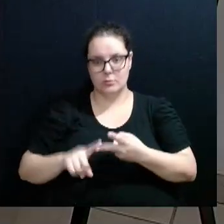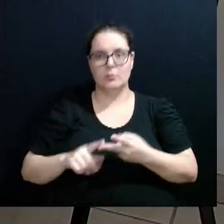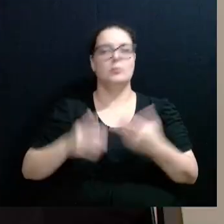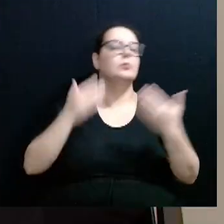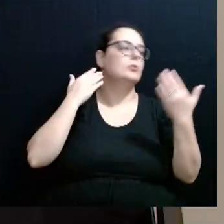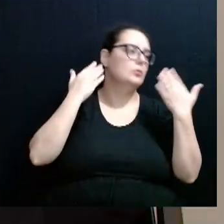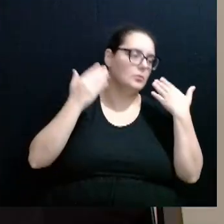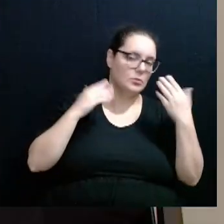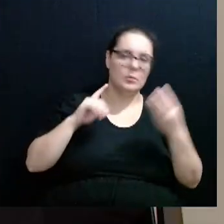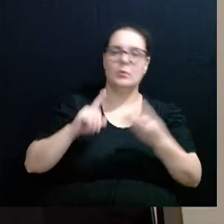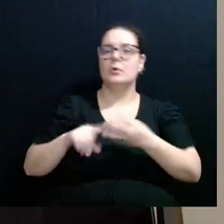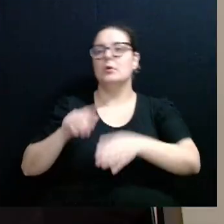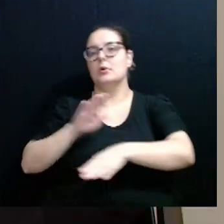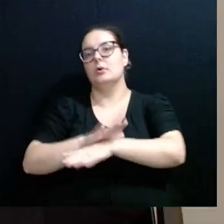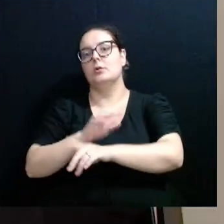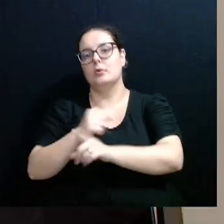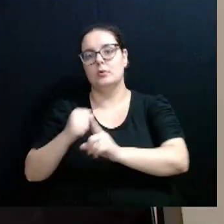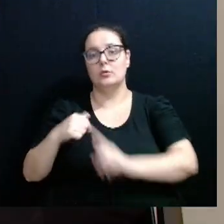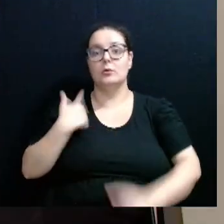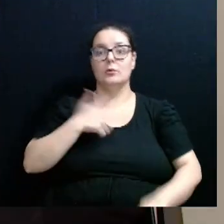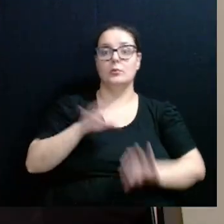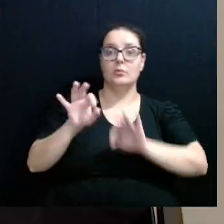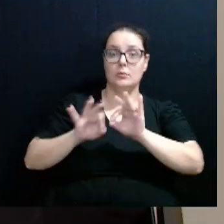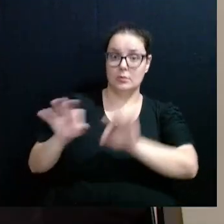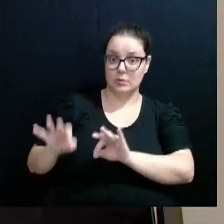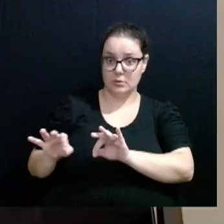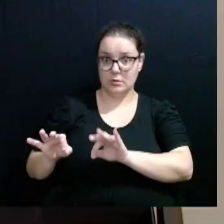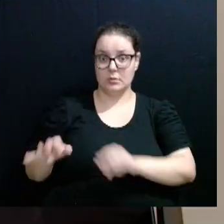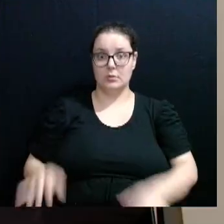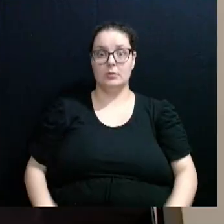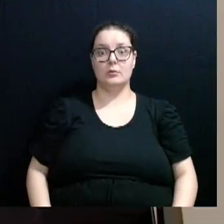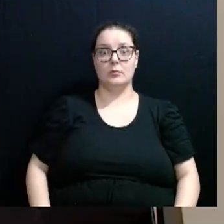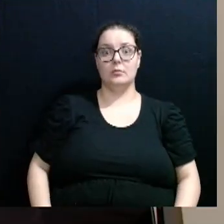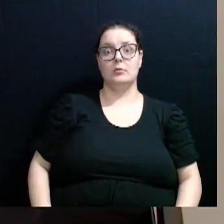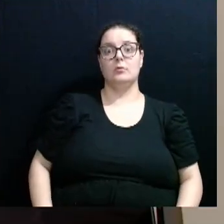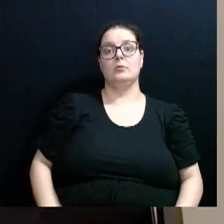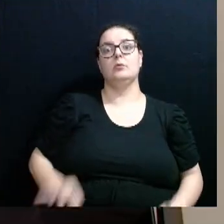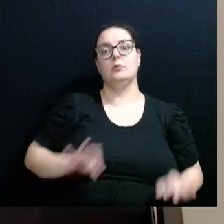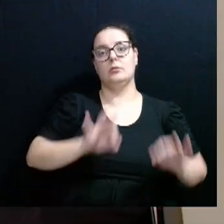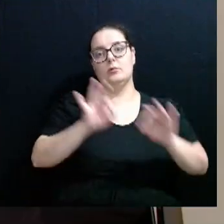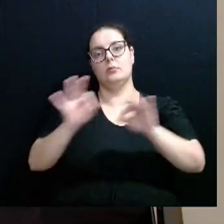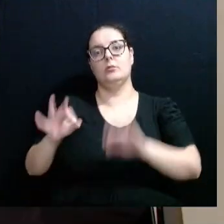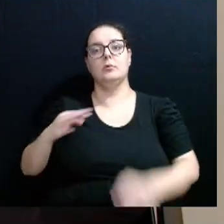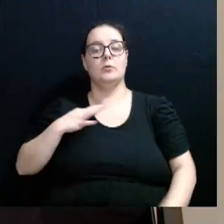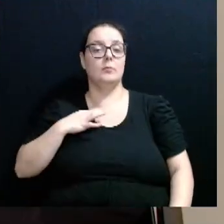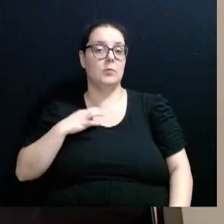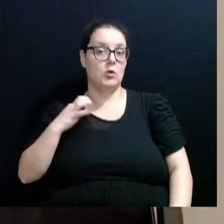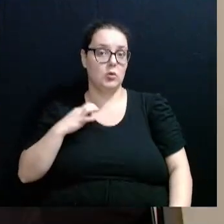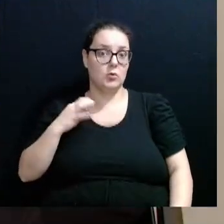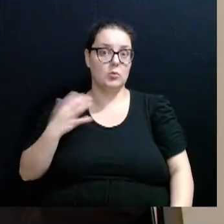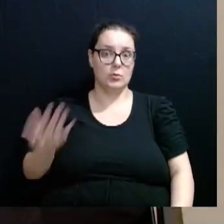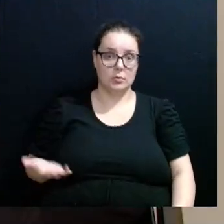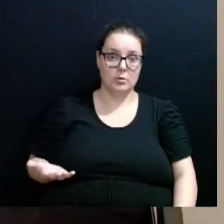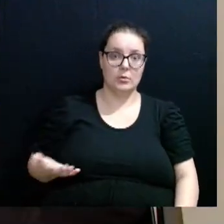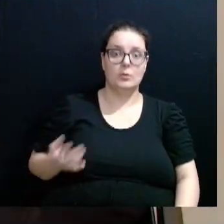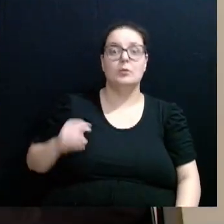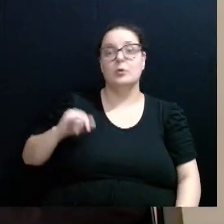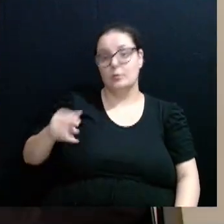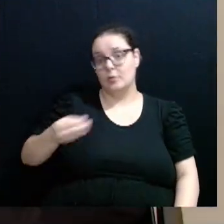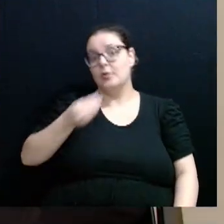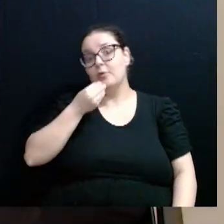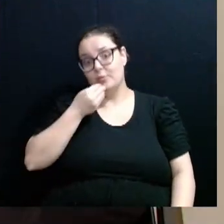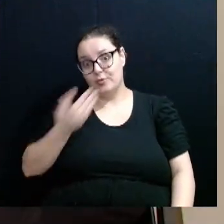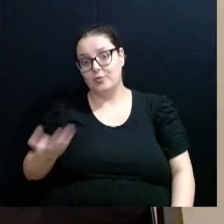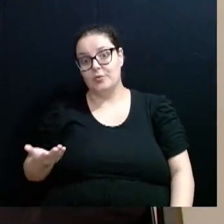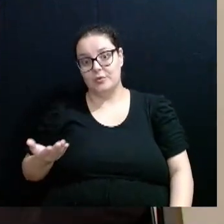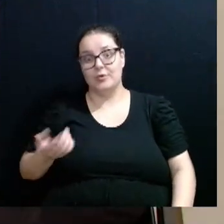social. Tá. O nosso projeto, temos esse acompanhamento voluntariamente e, para aproveitar aqui a entrevista,